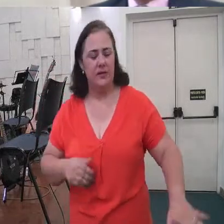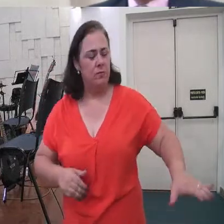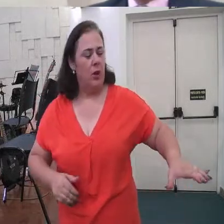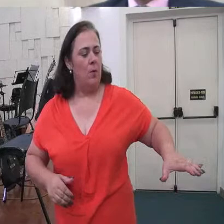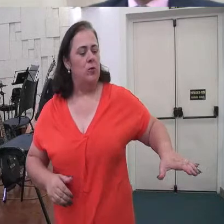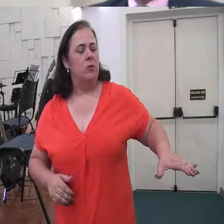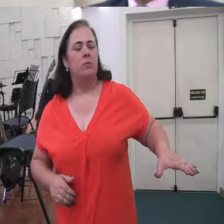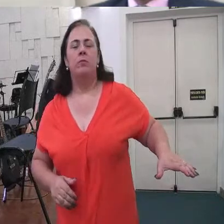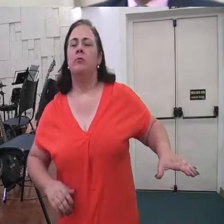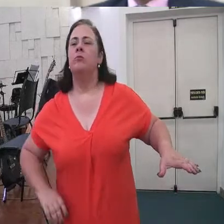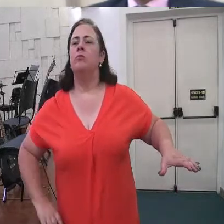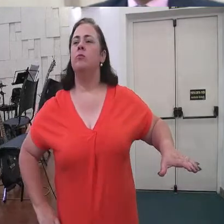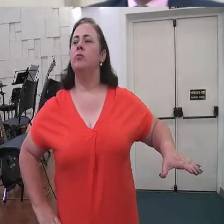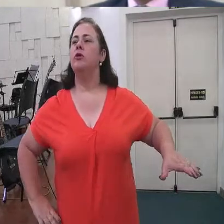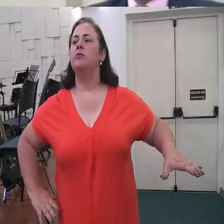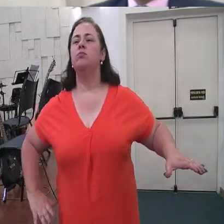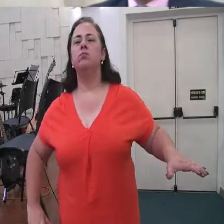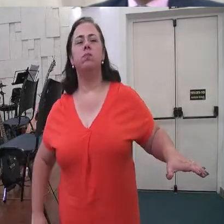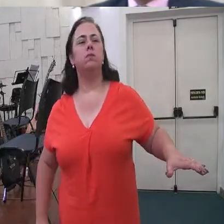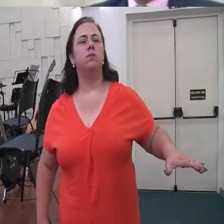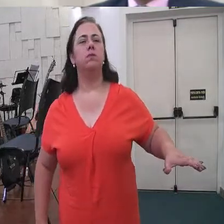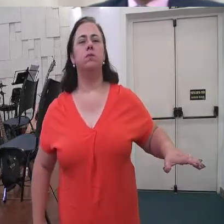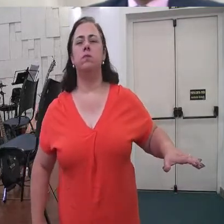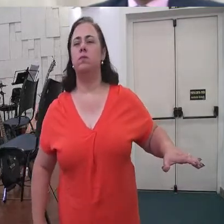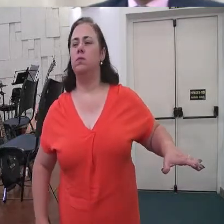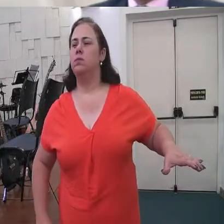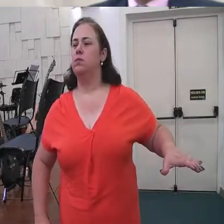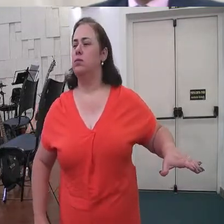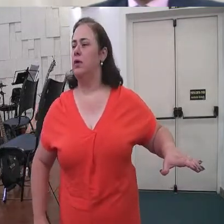Antigo Testamento, já tinham sido fulminados.